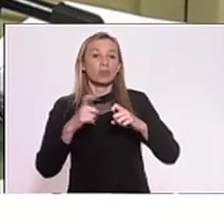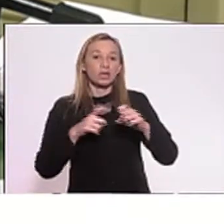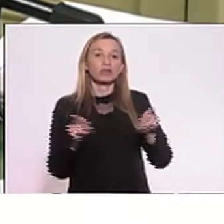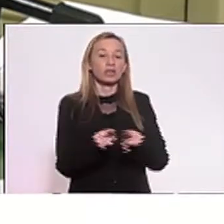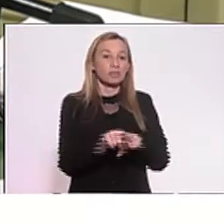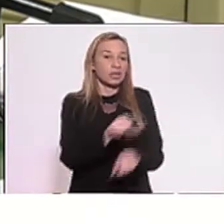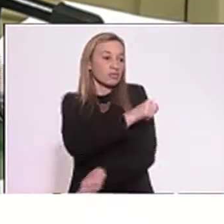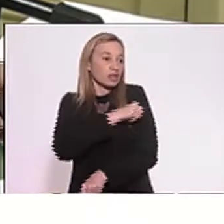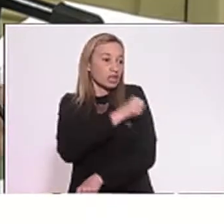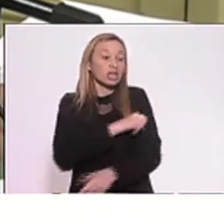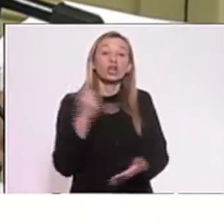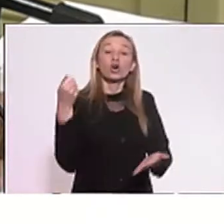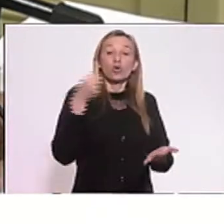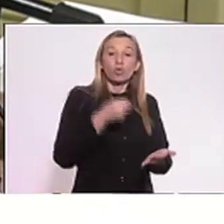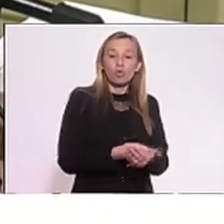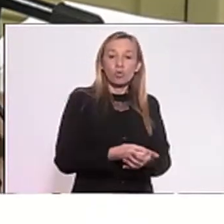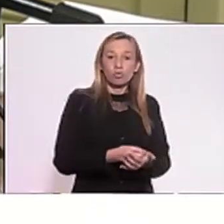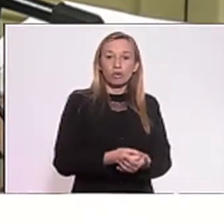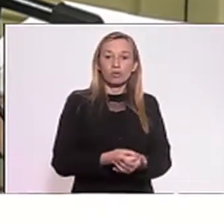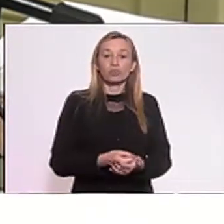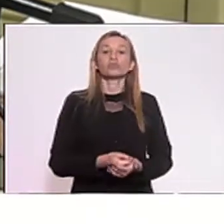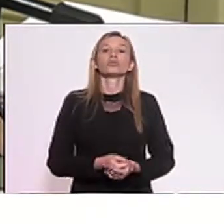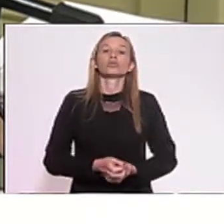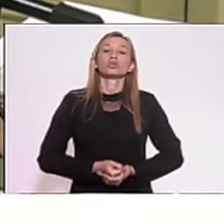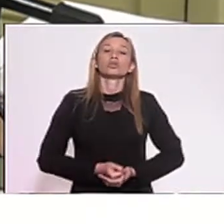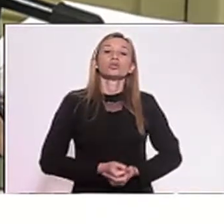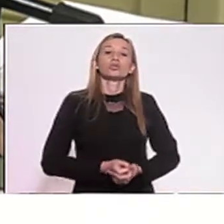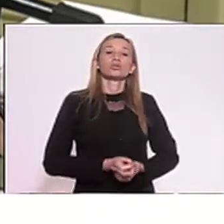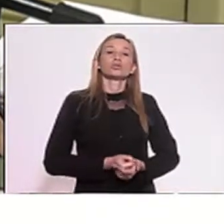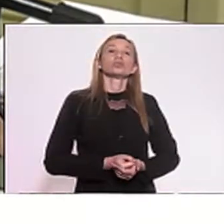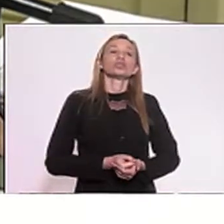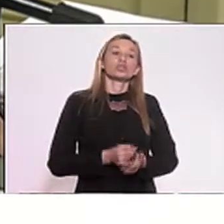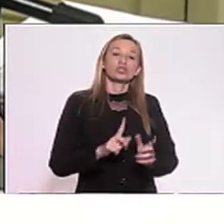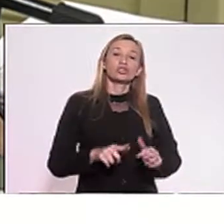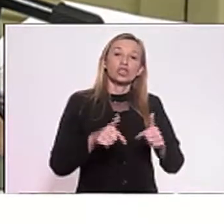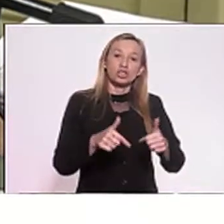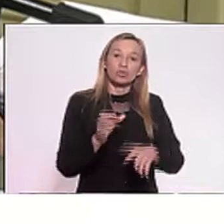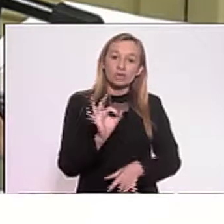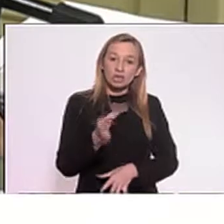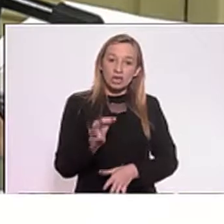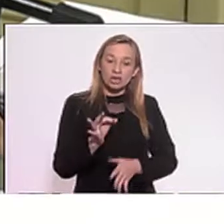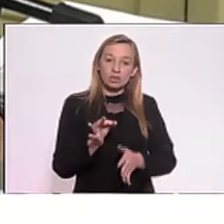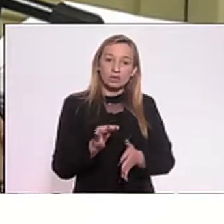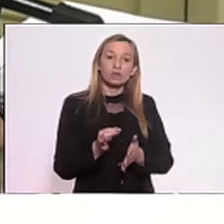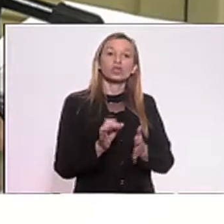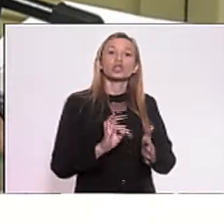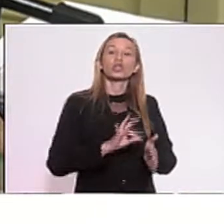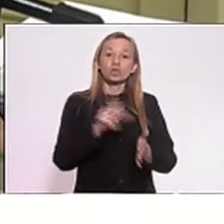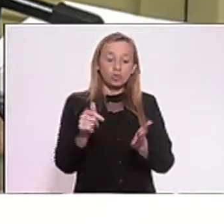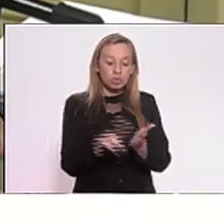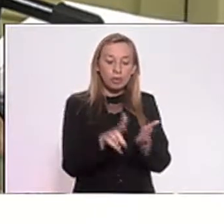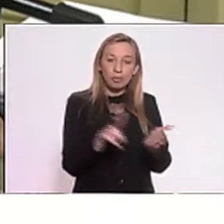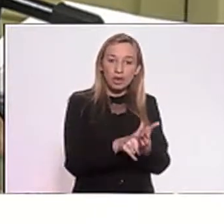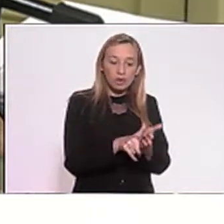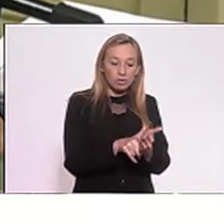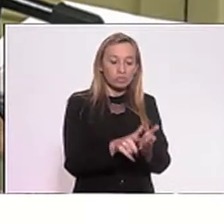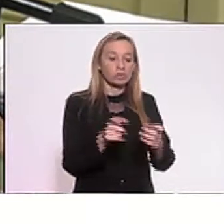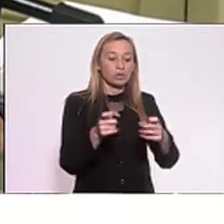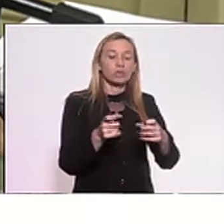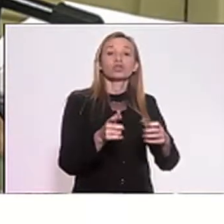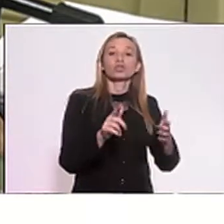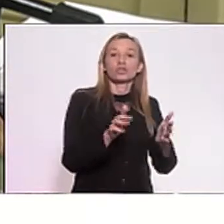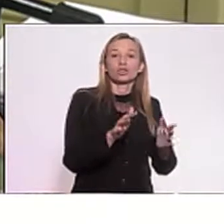cumpram o dever de notificar corretamente os agravos e preencham os atestados de óbito e os prontuários de maneira